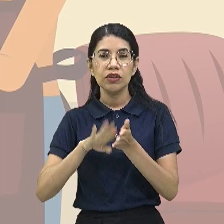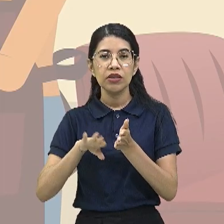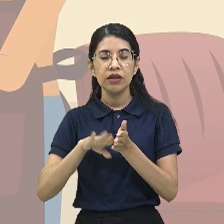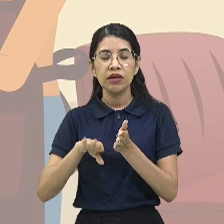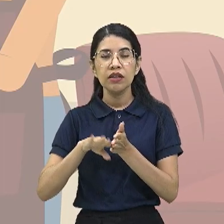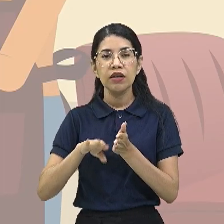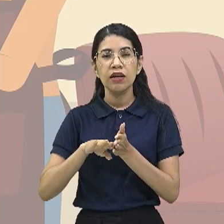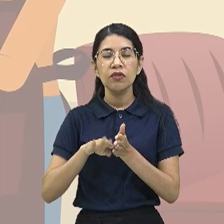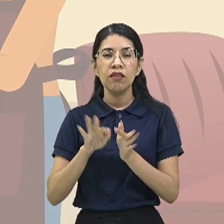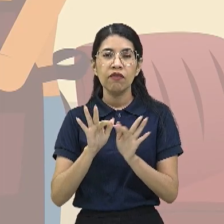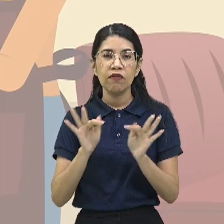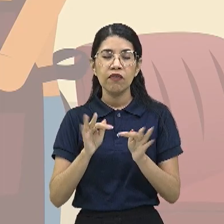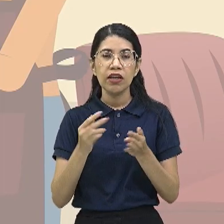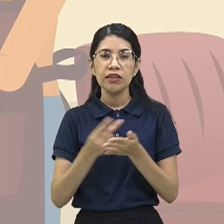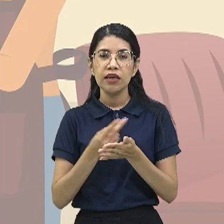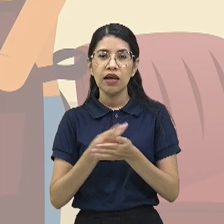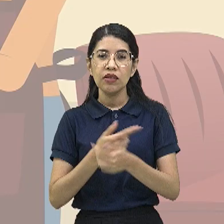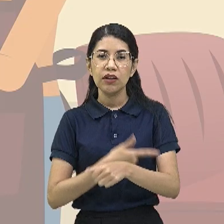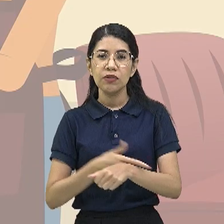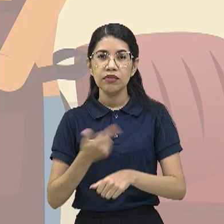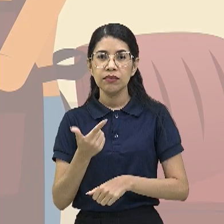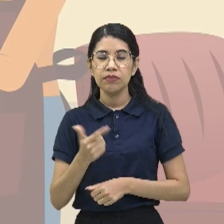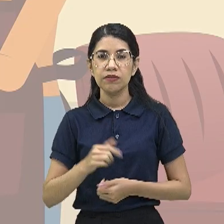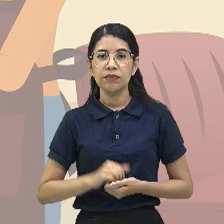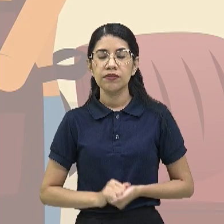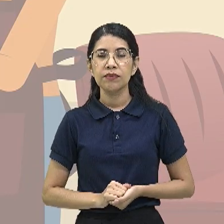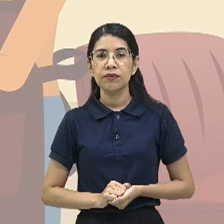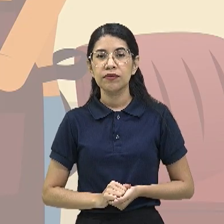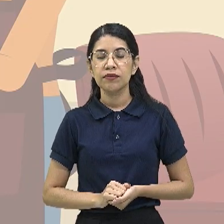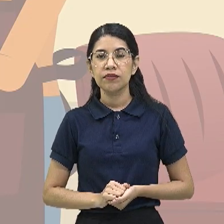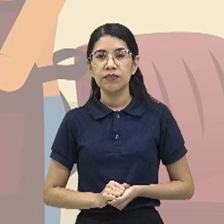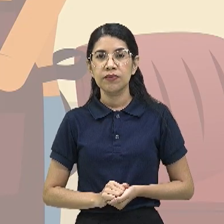bem grosseiras. Vejam. Let's go.